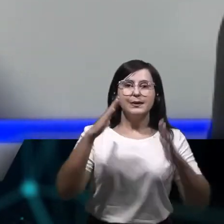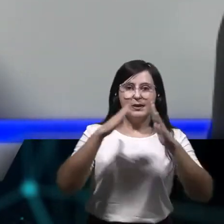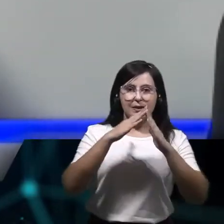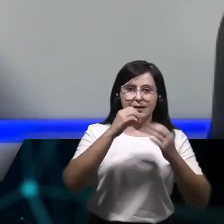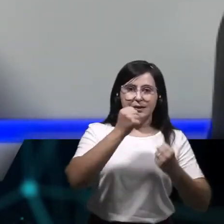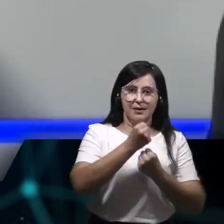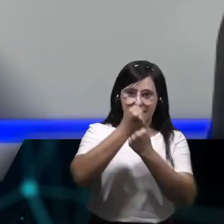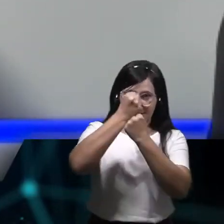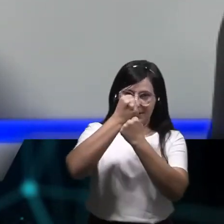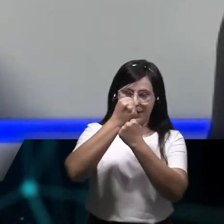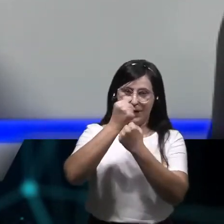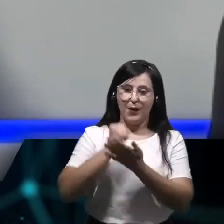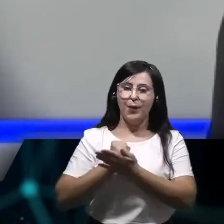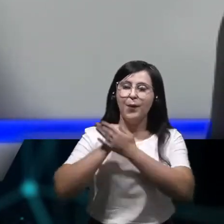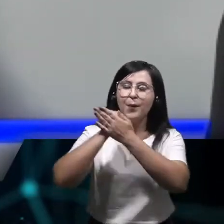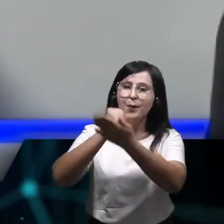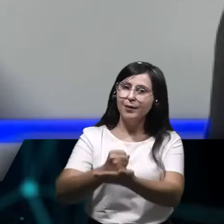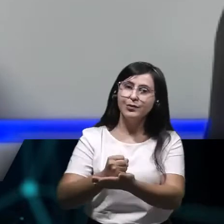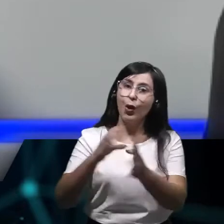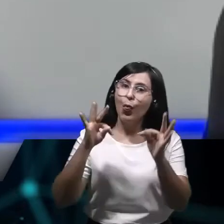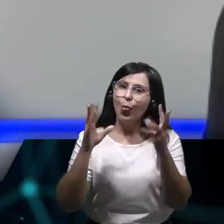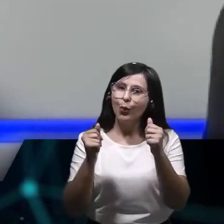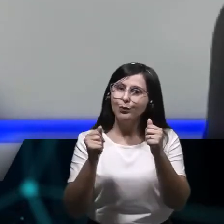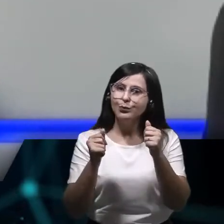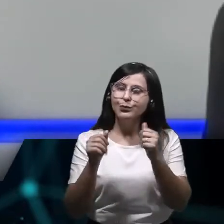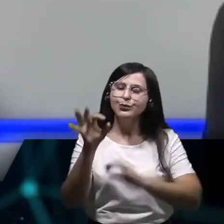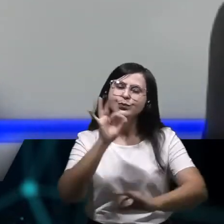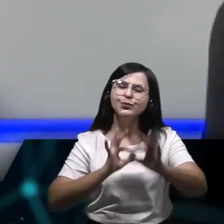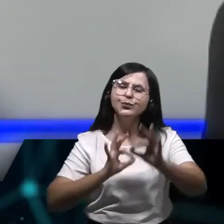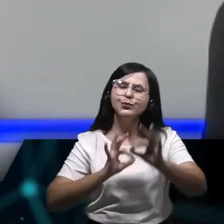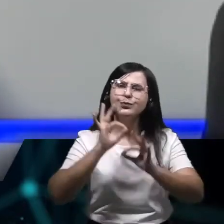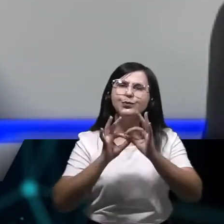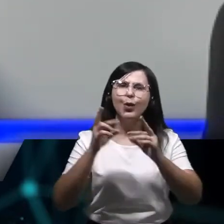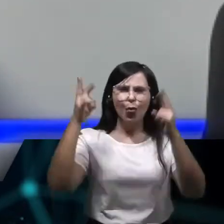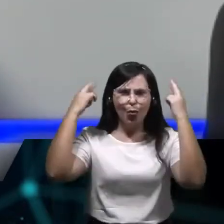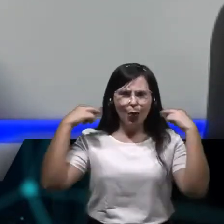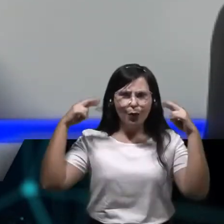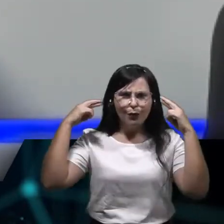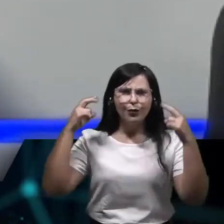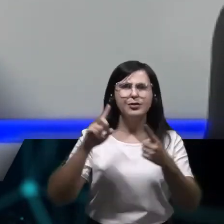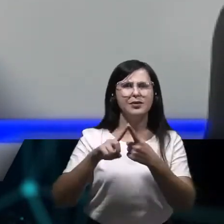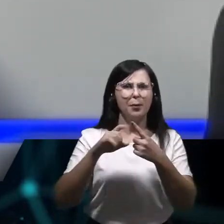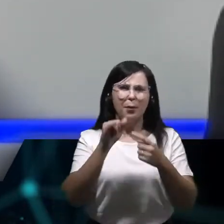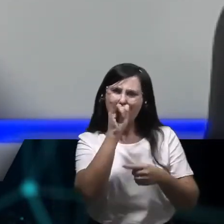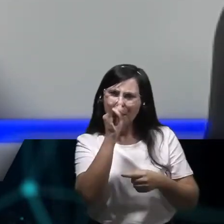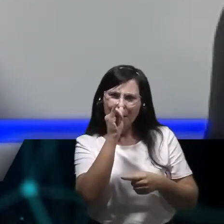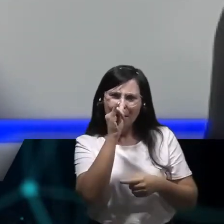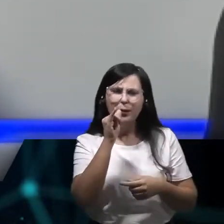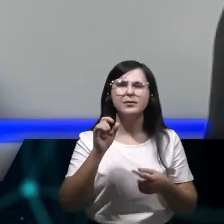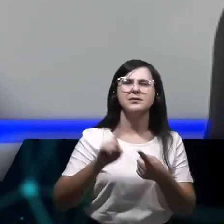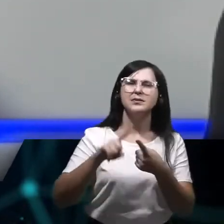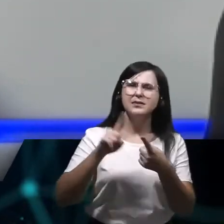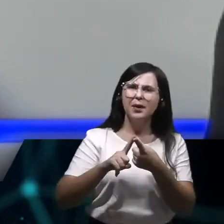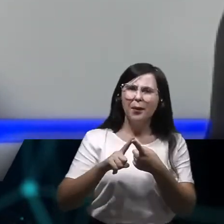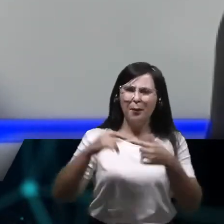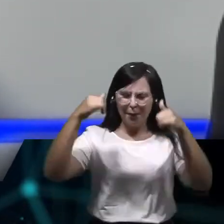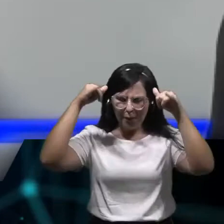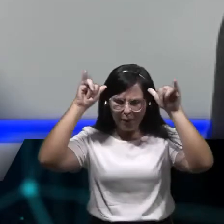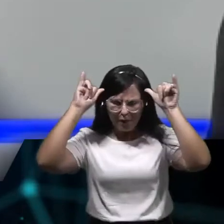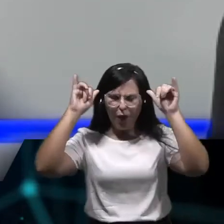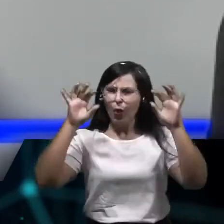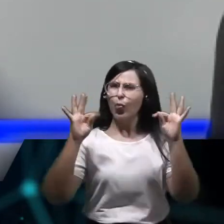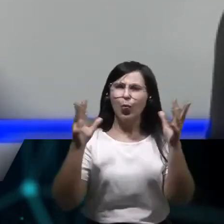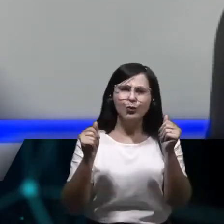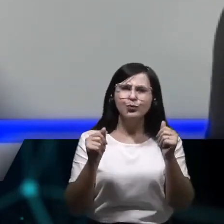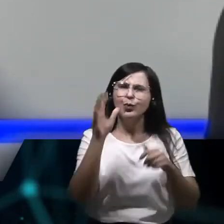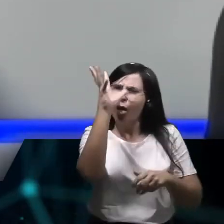apoio aos caprinocultores, ovinocultores, apicultores, pessoal da piscicultura,